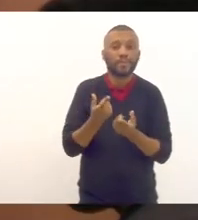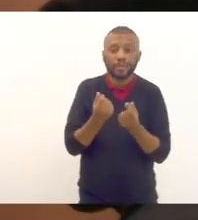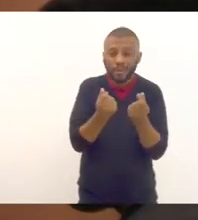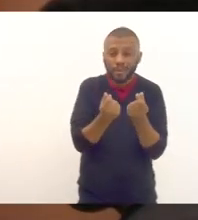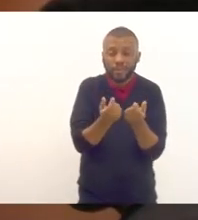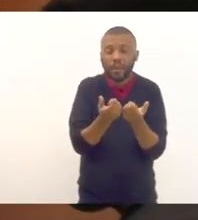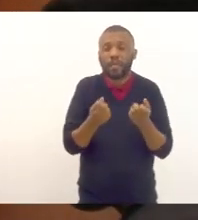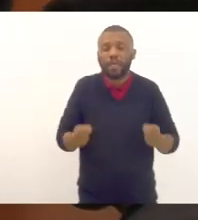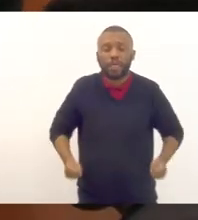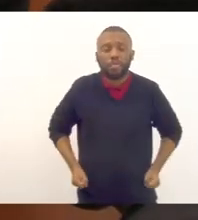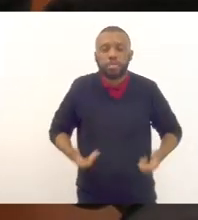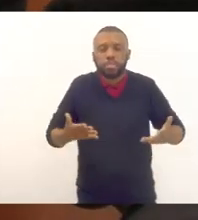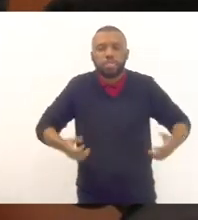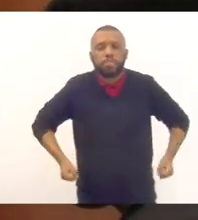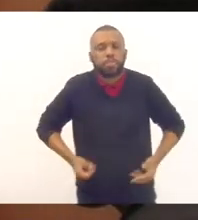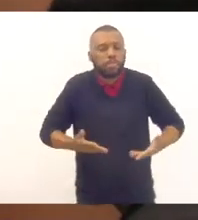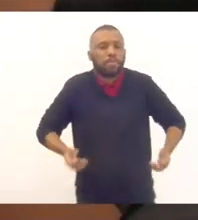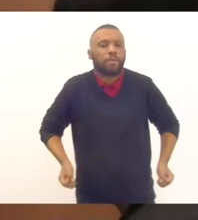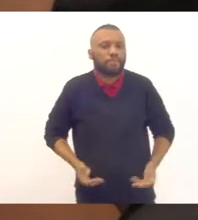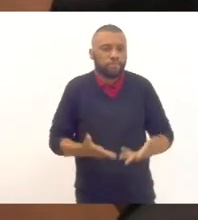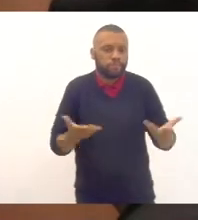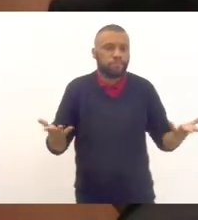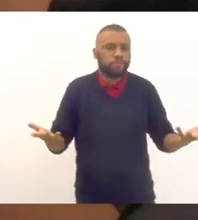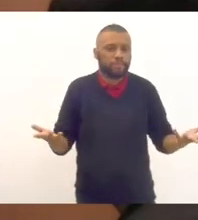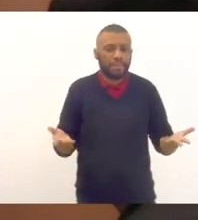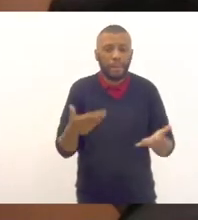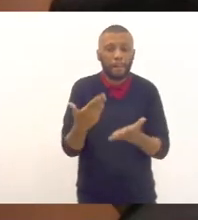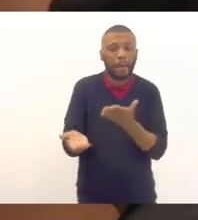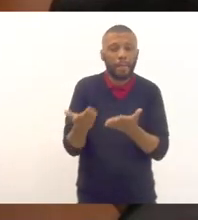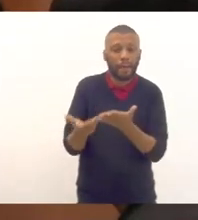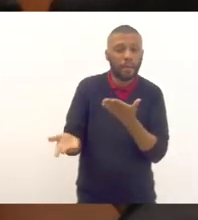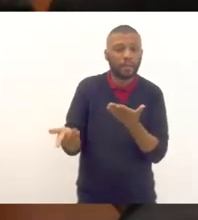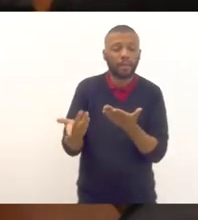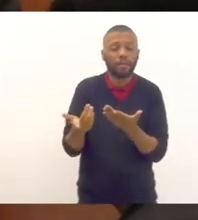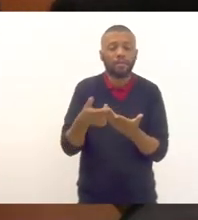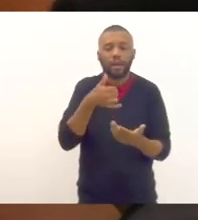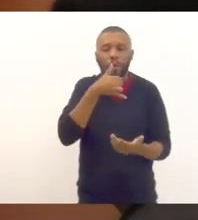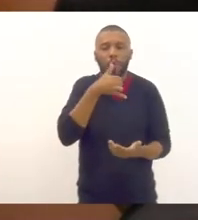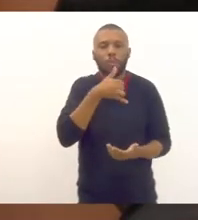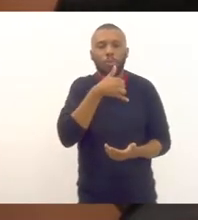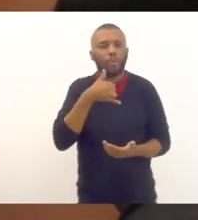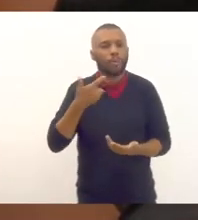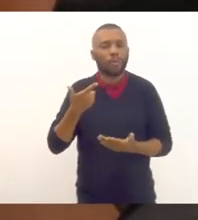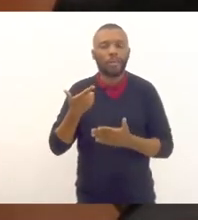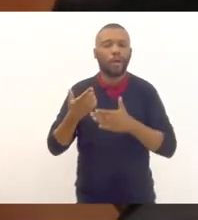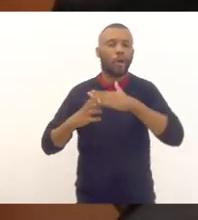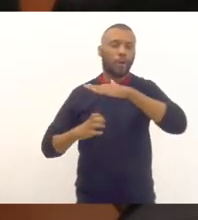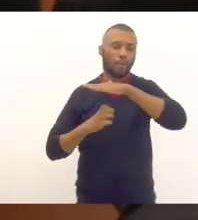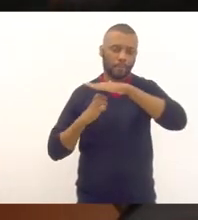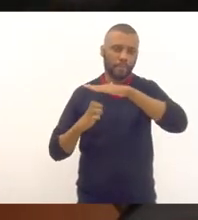jogando fora, entendeu? Está perdendo para o Estado, está sacrificando o empresário